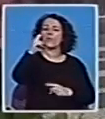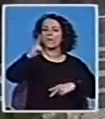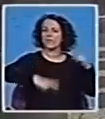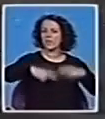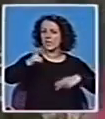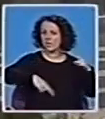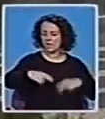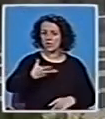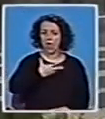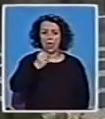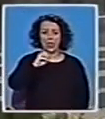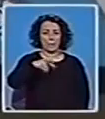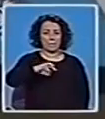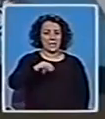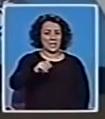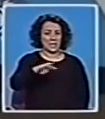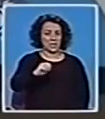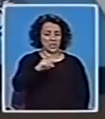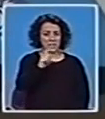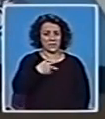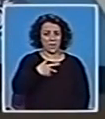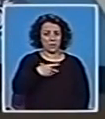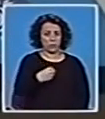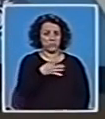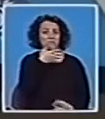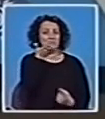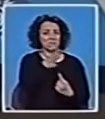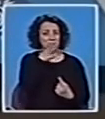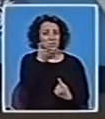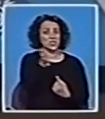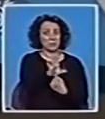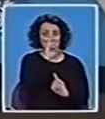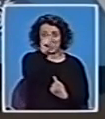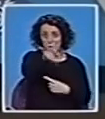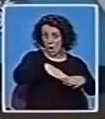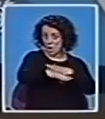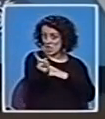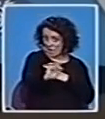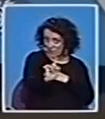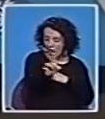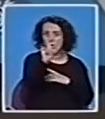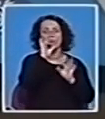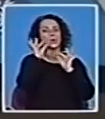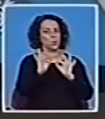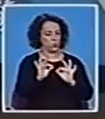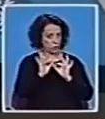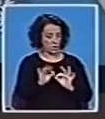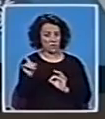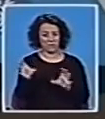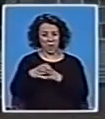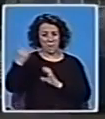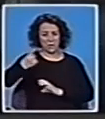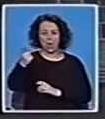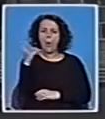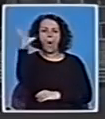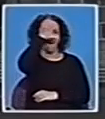Domingues de Azevedo explica os riscos para o contribuinte se assim não fizeres. O bastonário considera que isso é um abuso,